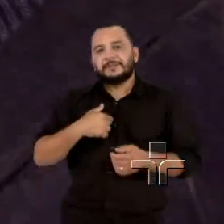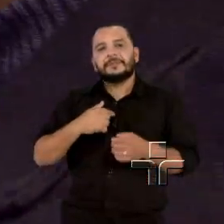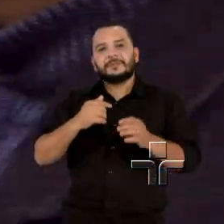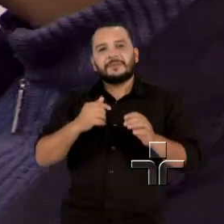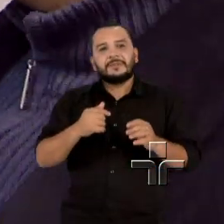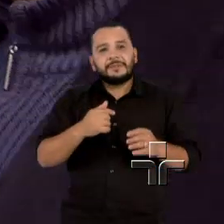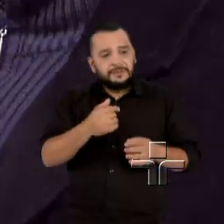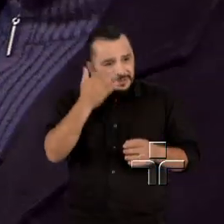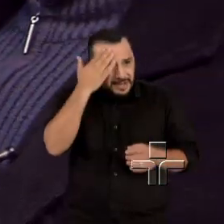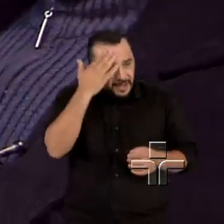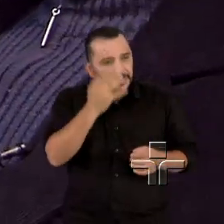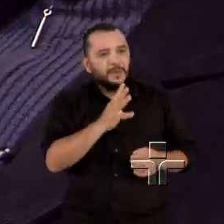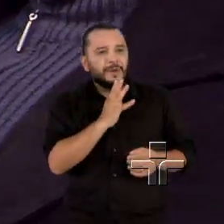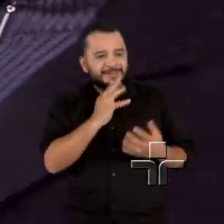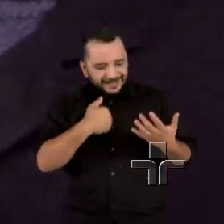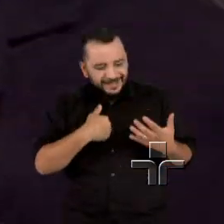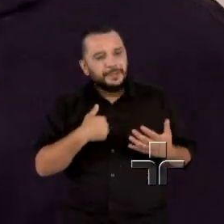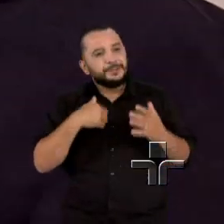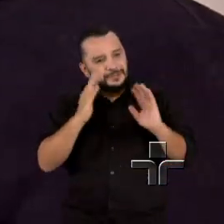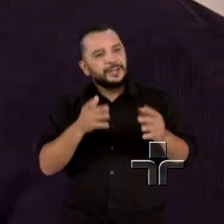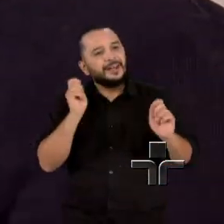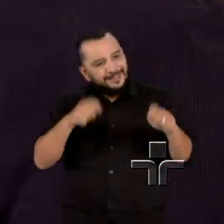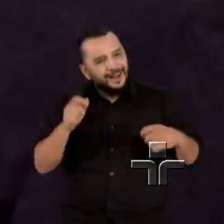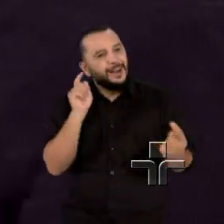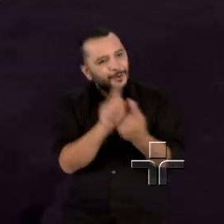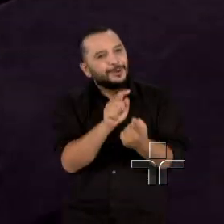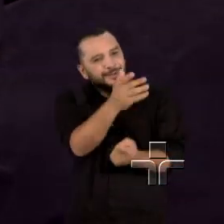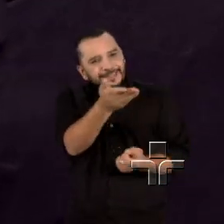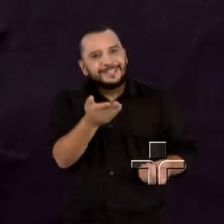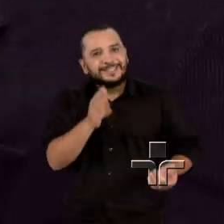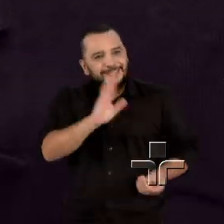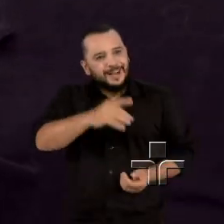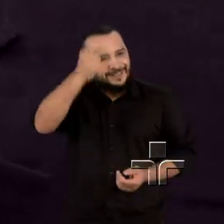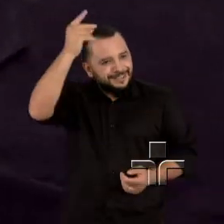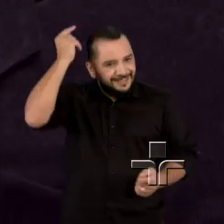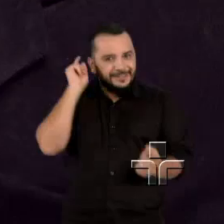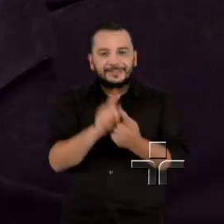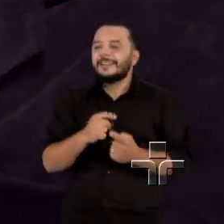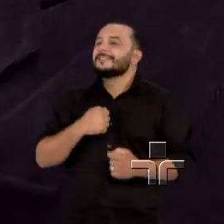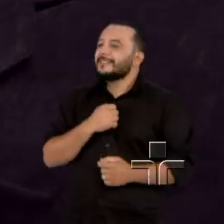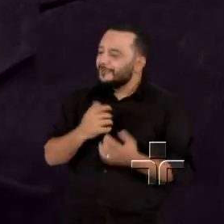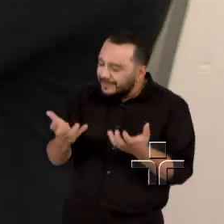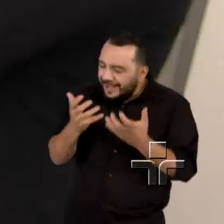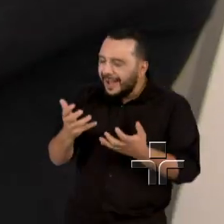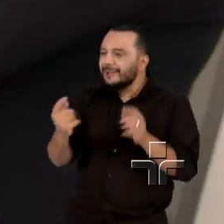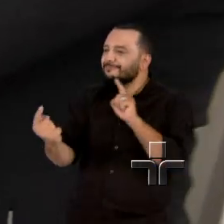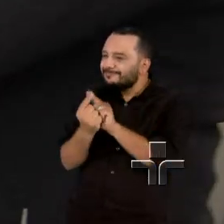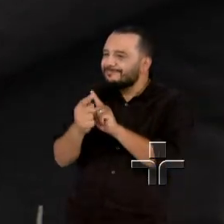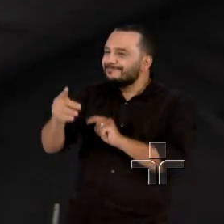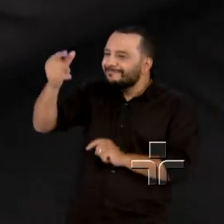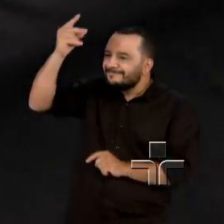me conhecer, puxa, já teria, já... Muito tempo que eu tava querendo, muito tempo.